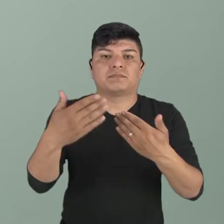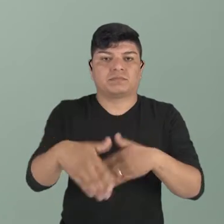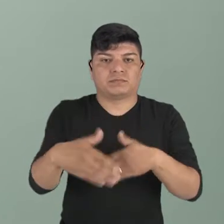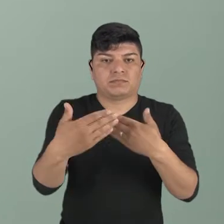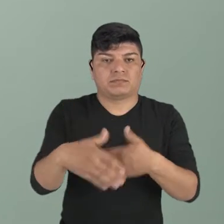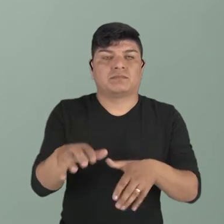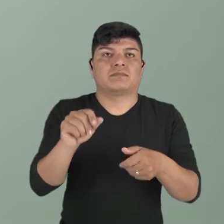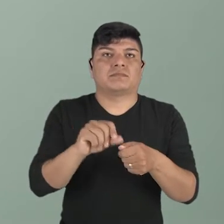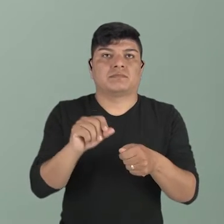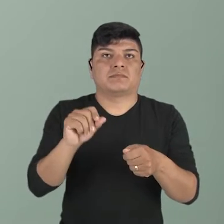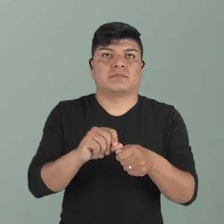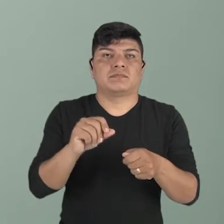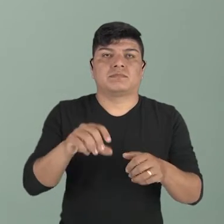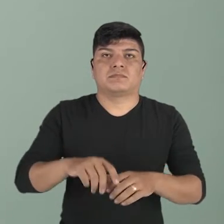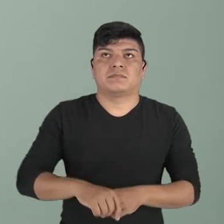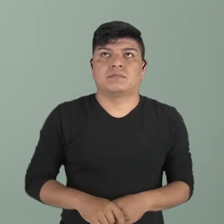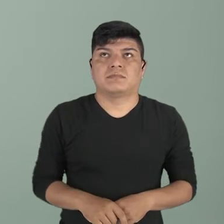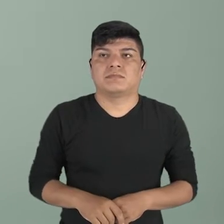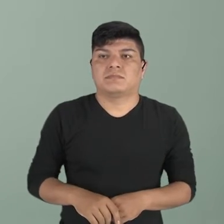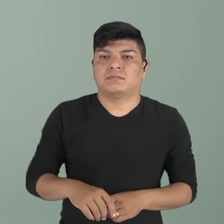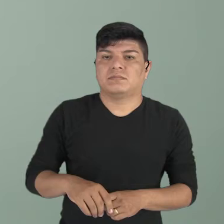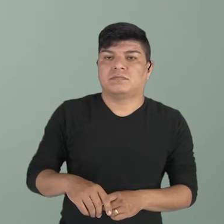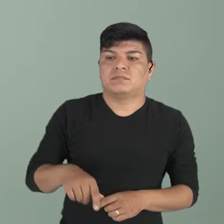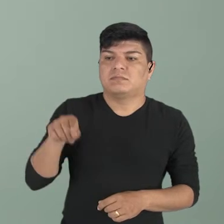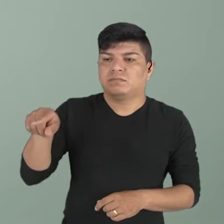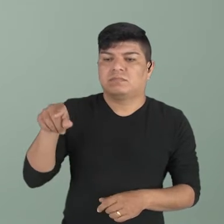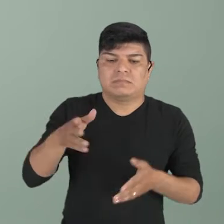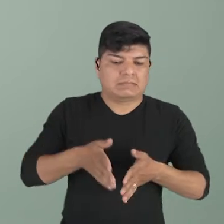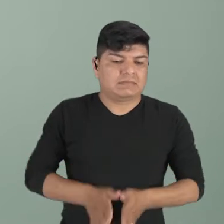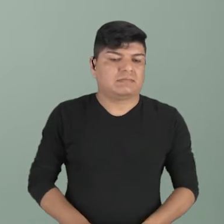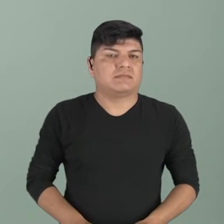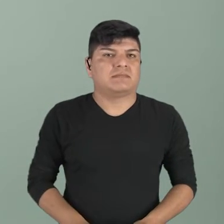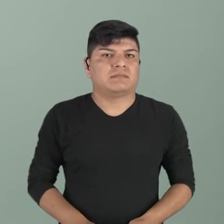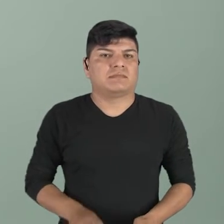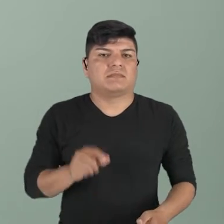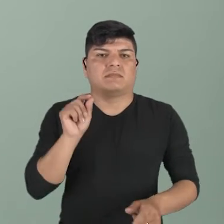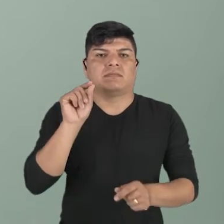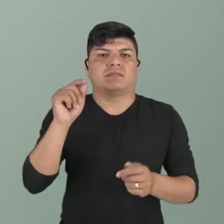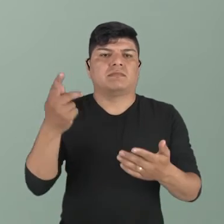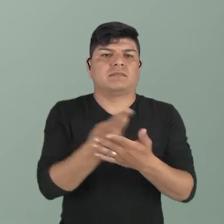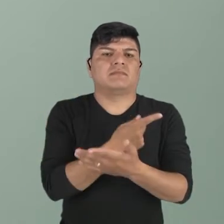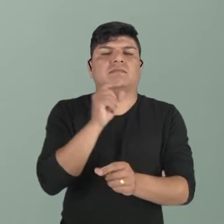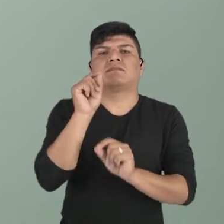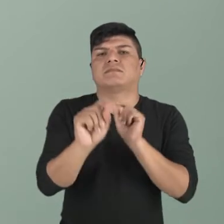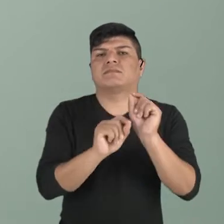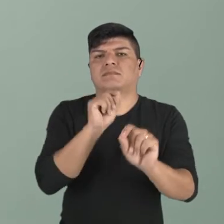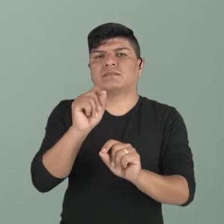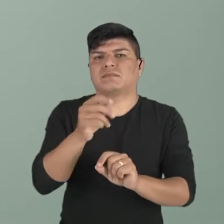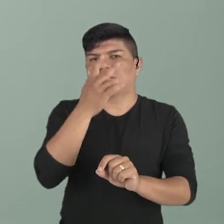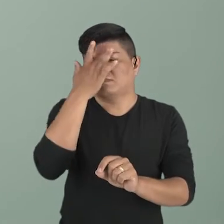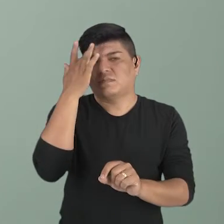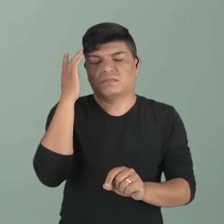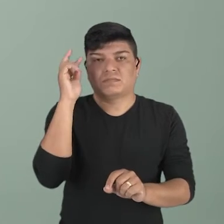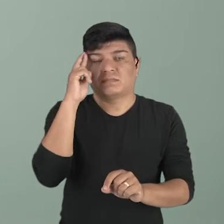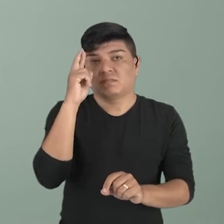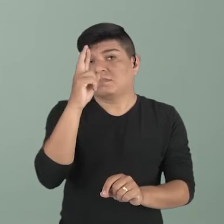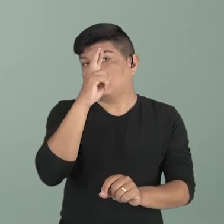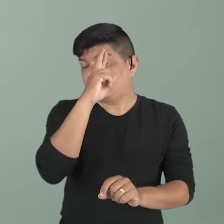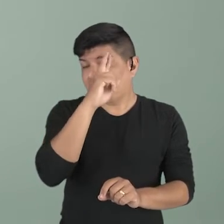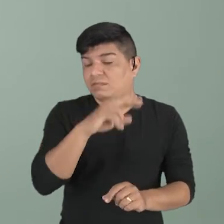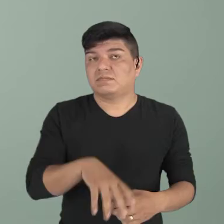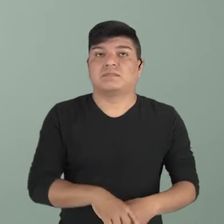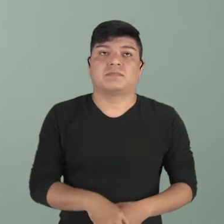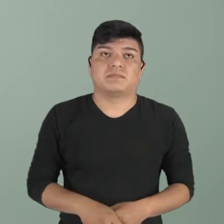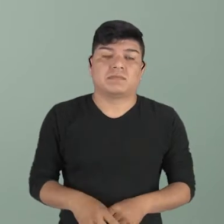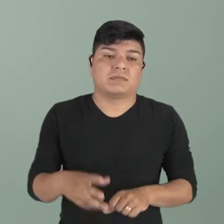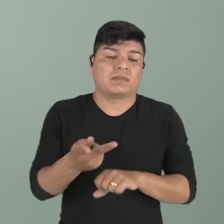prova. Quando fulano nasceu? O que aconteceu com a personagem da história? Ou seja, você